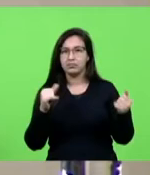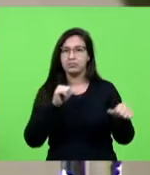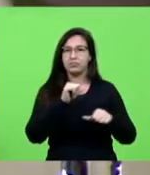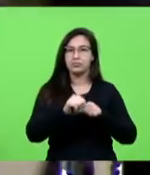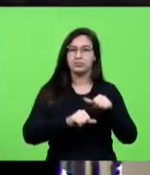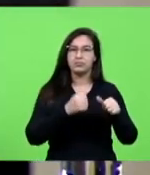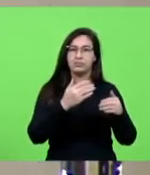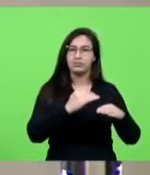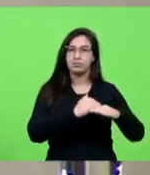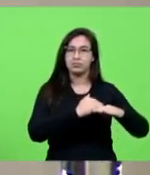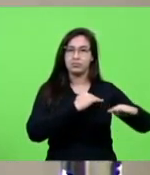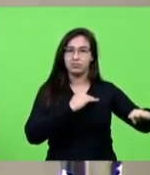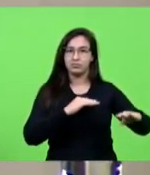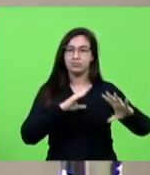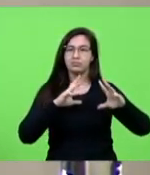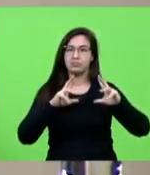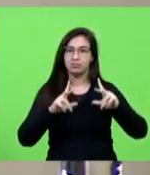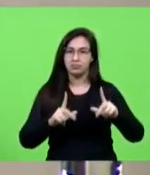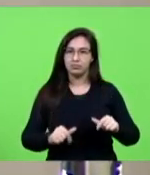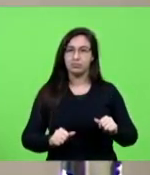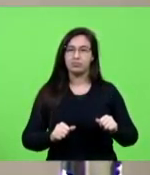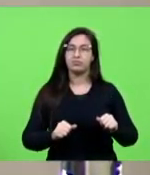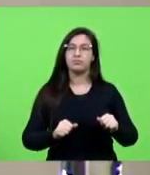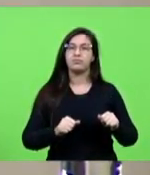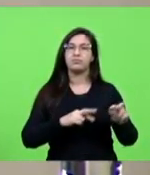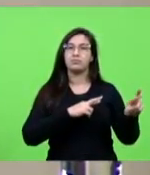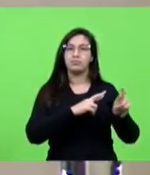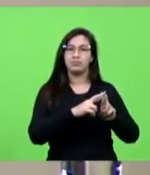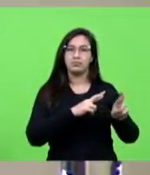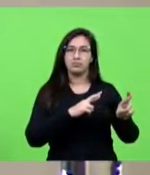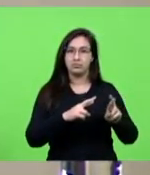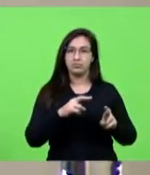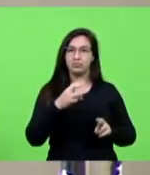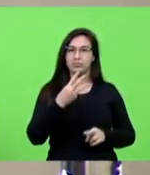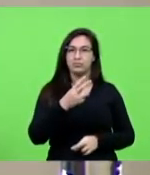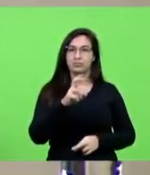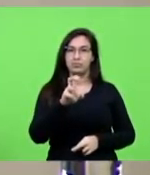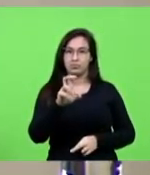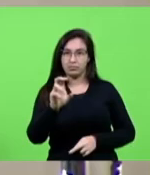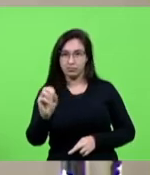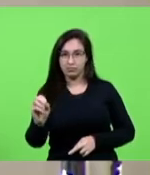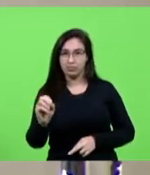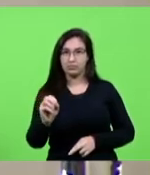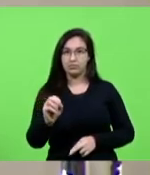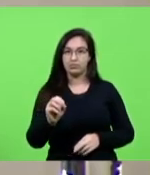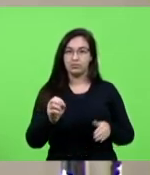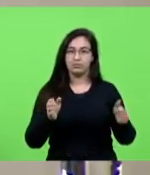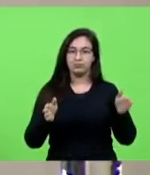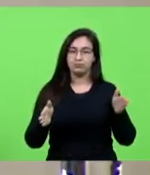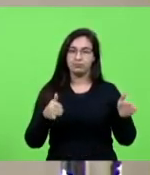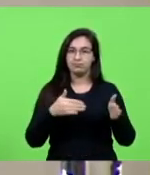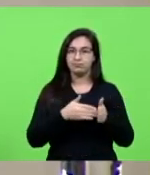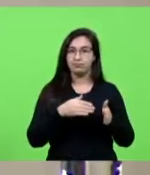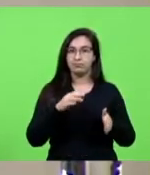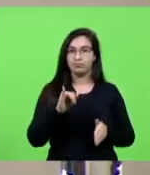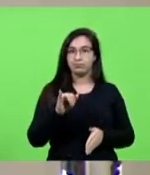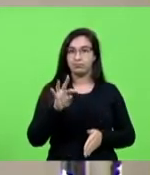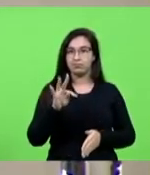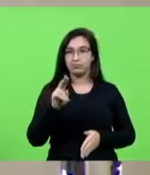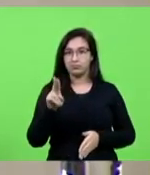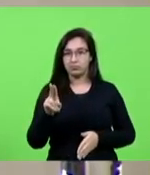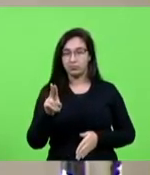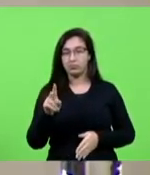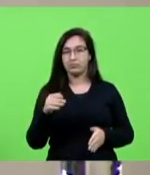asfalto, limpeza e roçagem das margens da rodovia SC-350, trecho que liga as cidades de Ituporanga, Rio do Sul, em